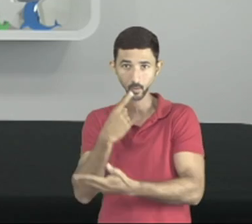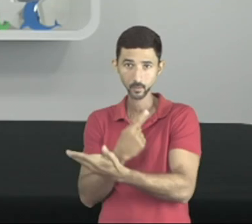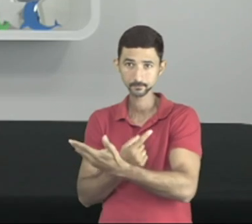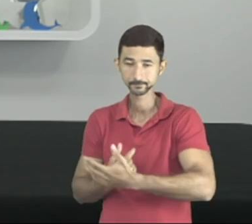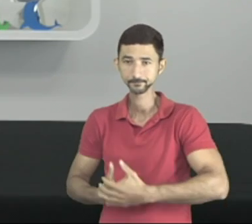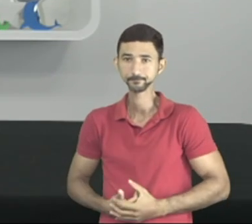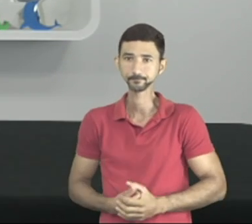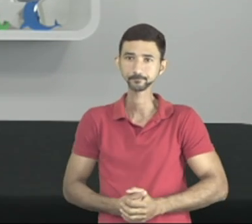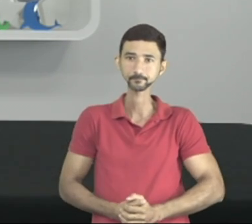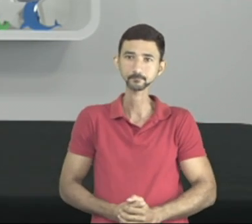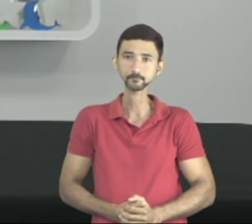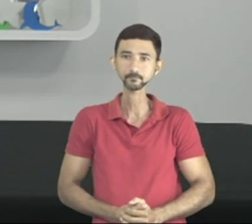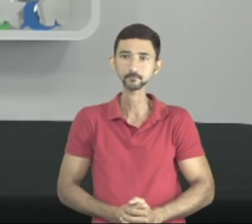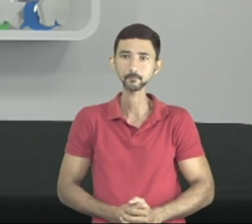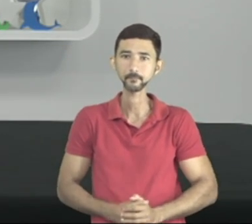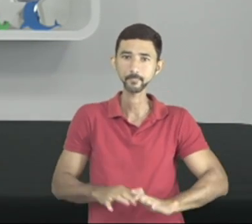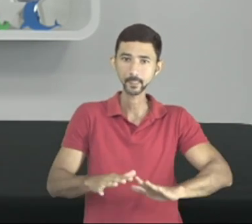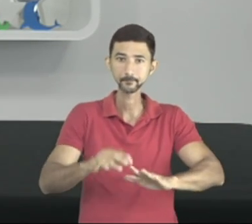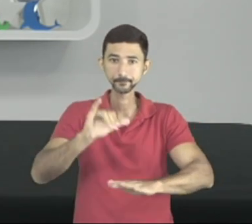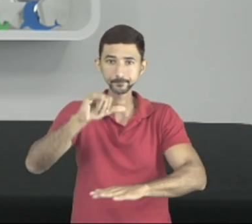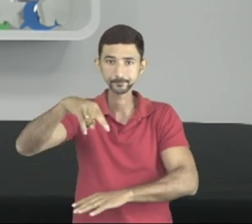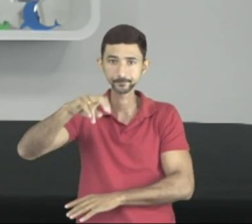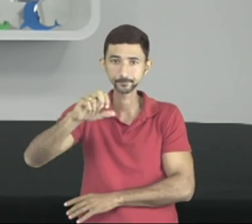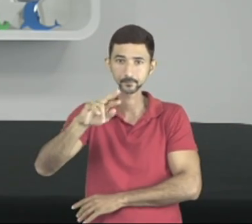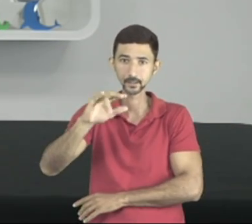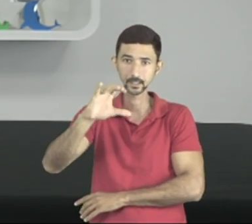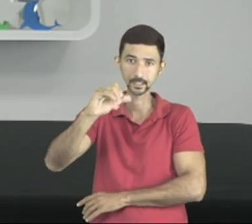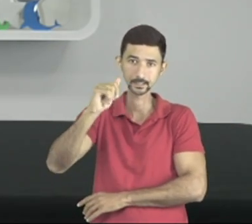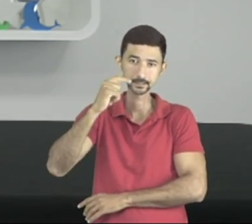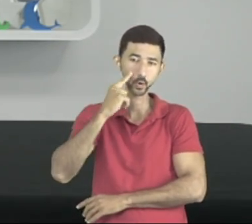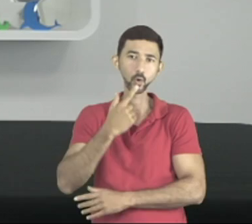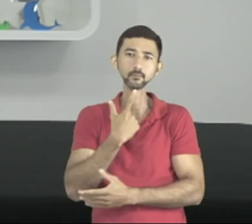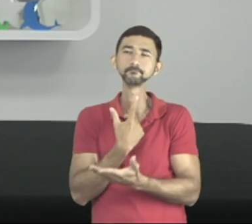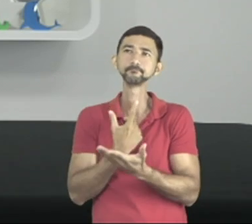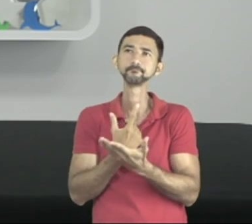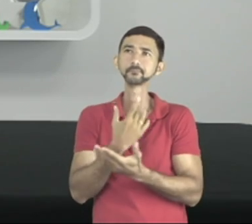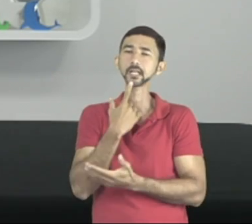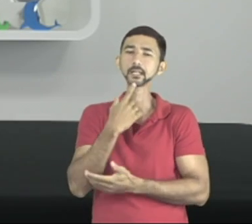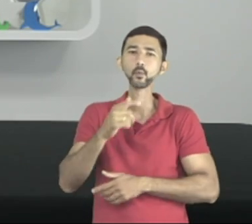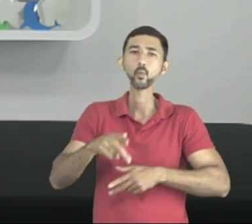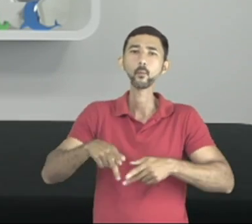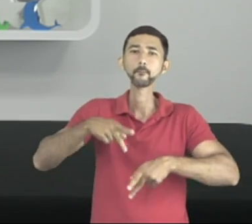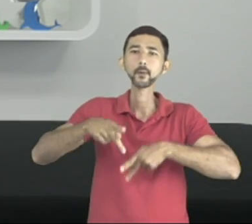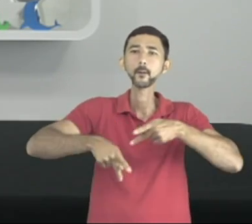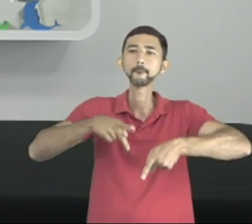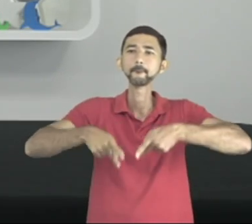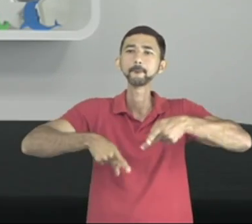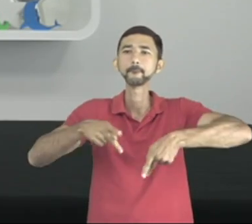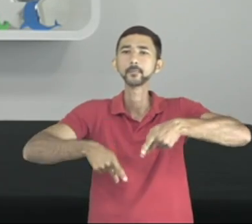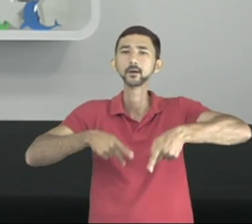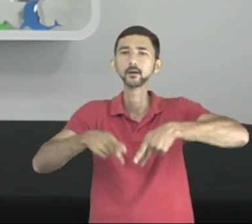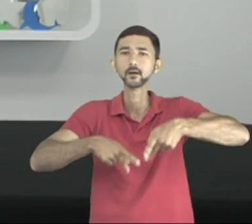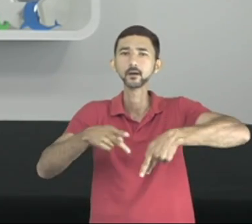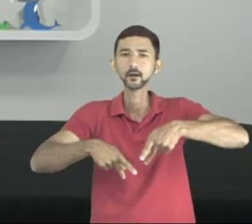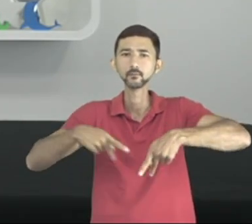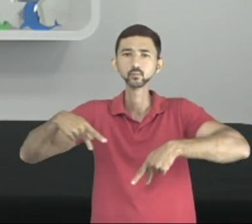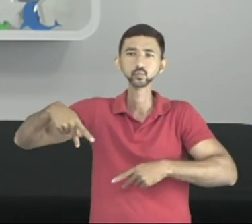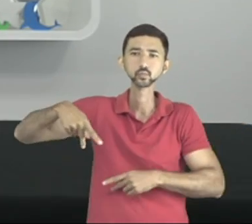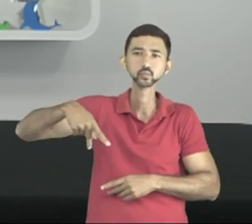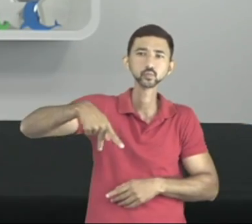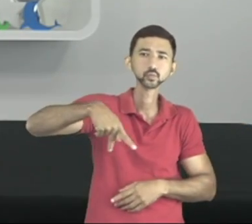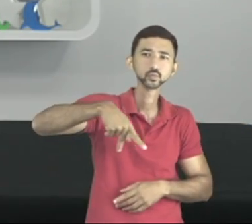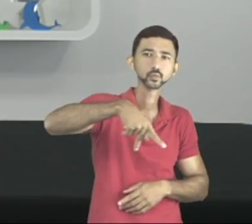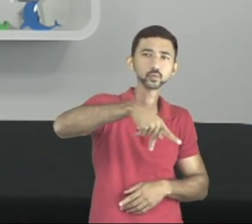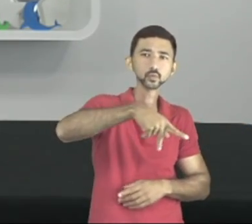mim, para a gente lembrar disso. Inércia. Imagina que você vai numa bicicleta, tá? De